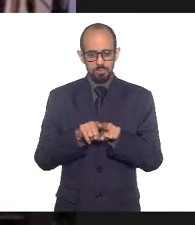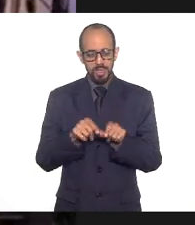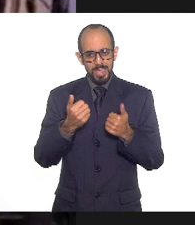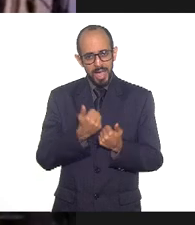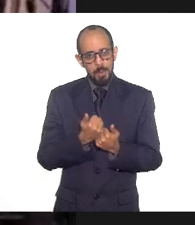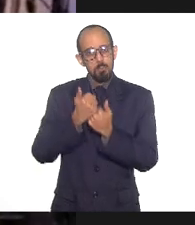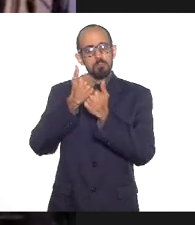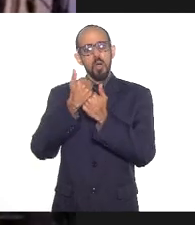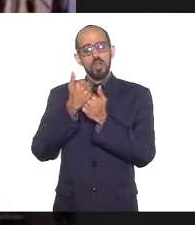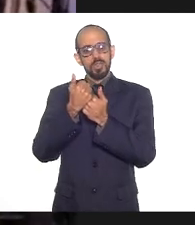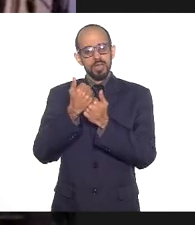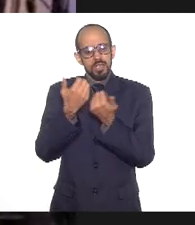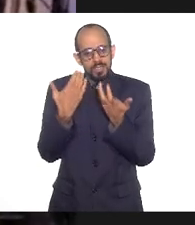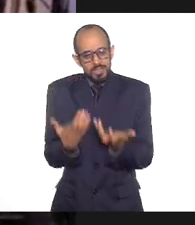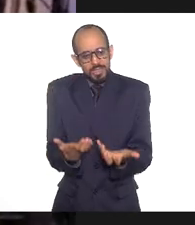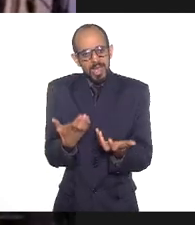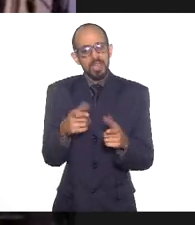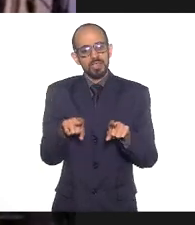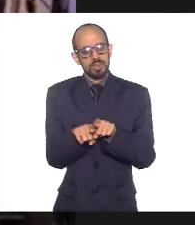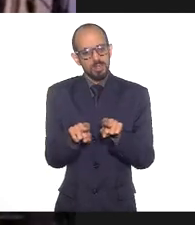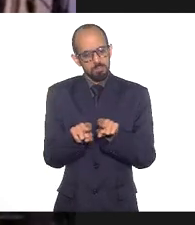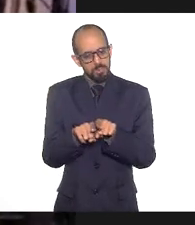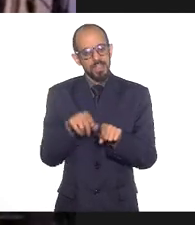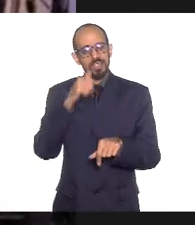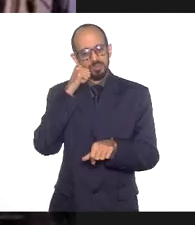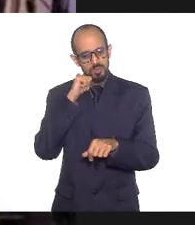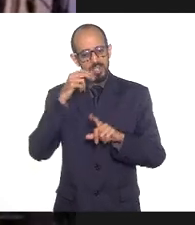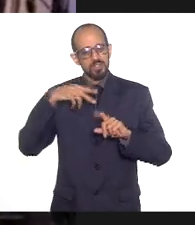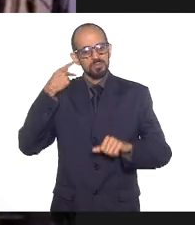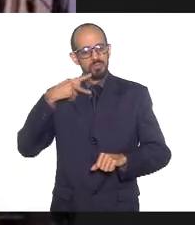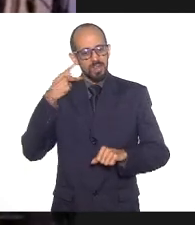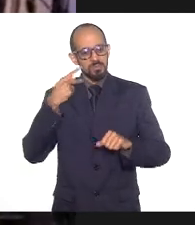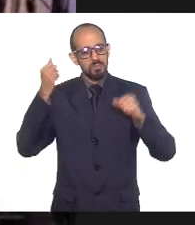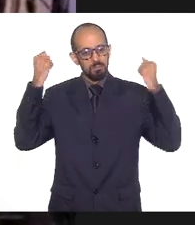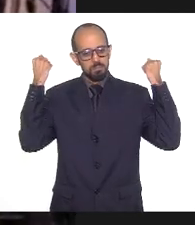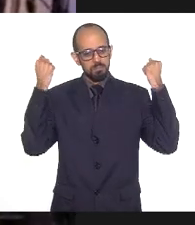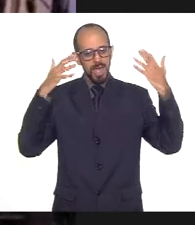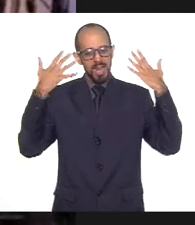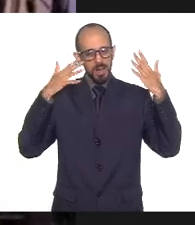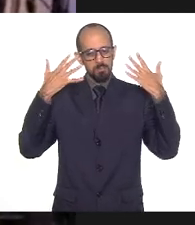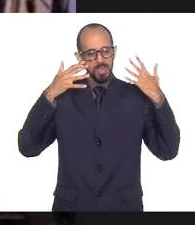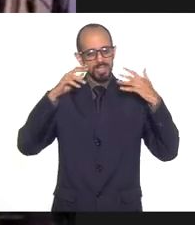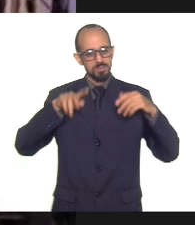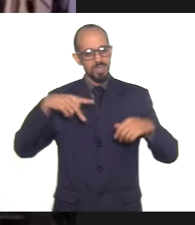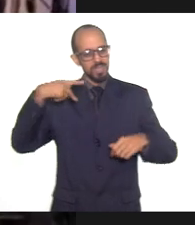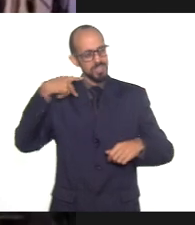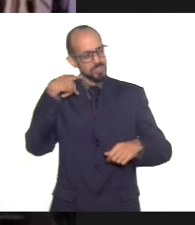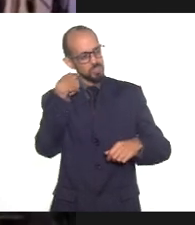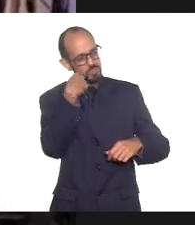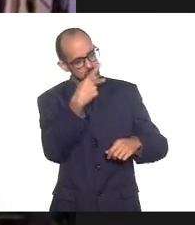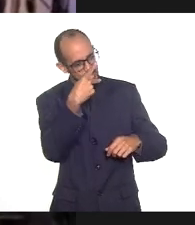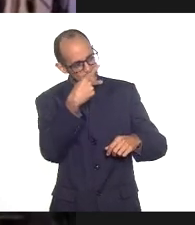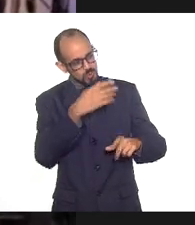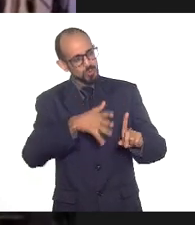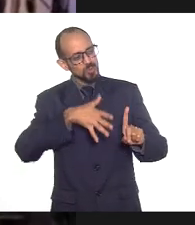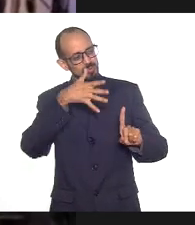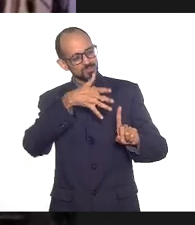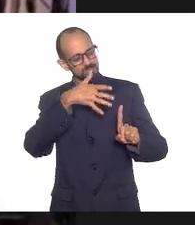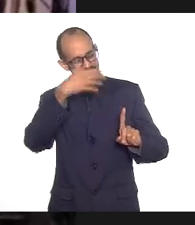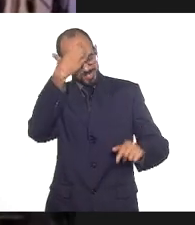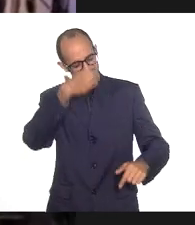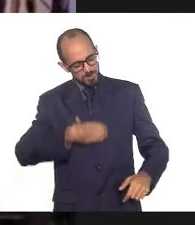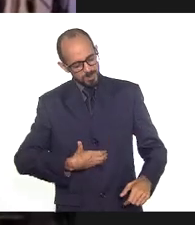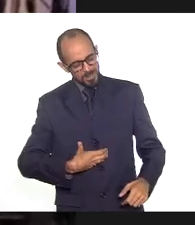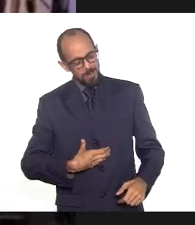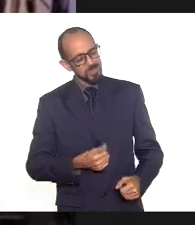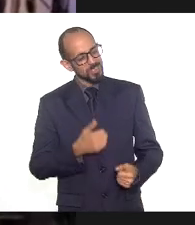apoia e quer muito as mulheres não faz lamento parabéns pela sua postura Obrigada pela